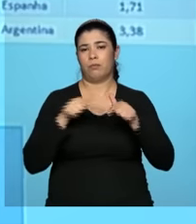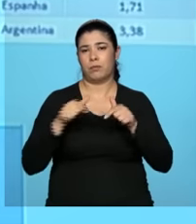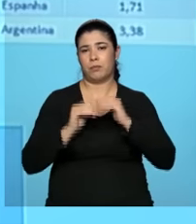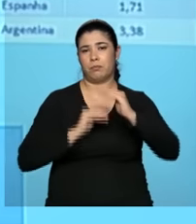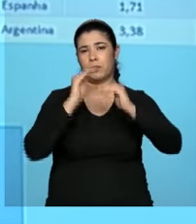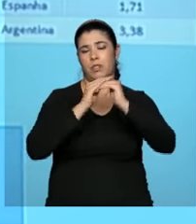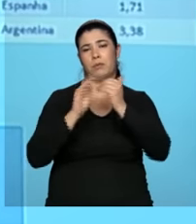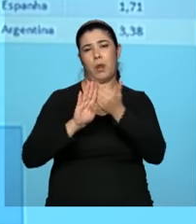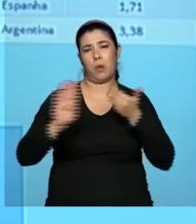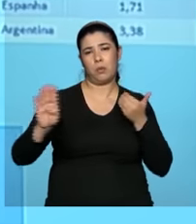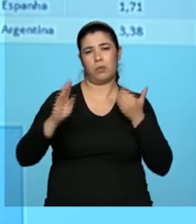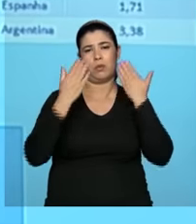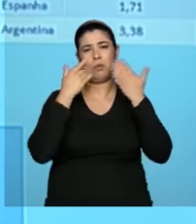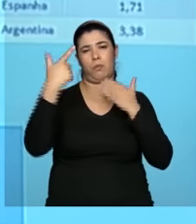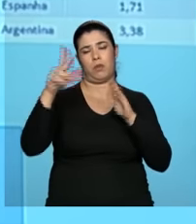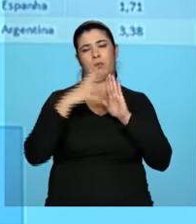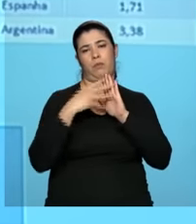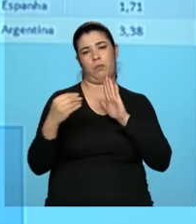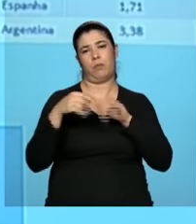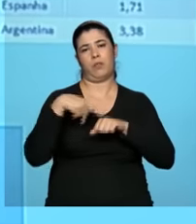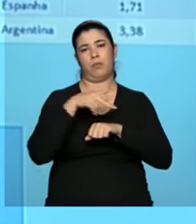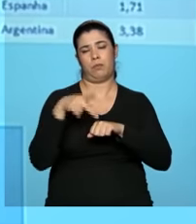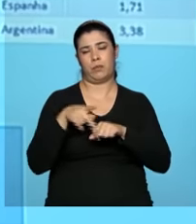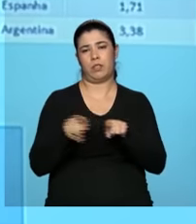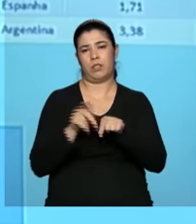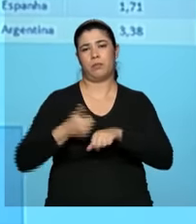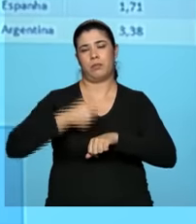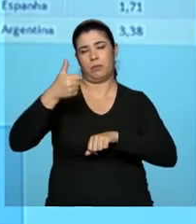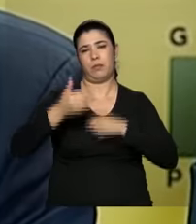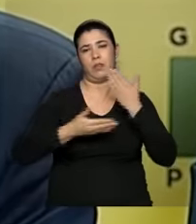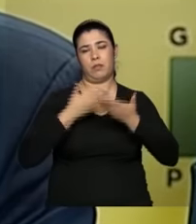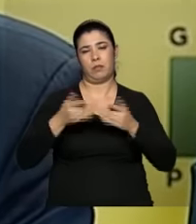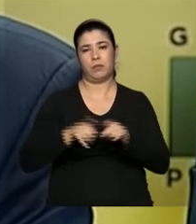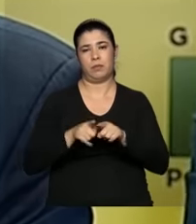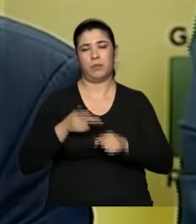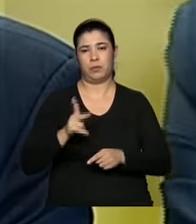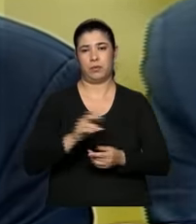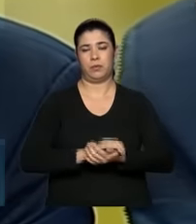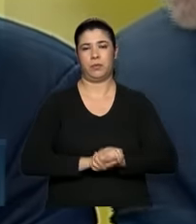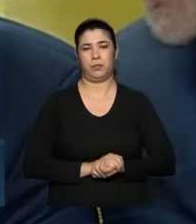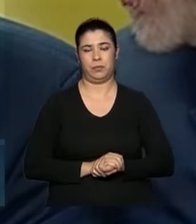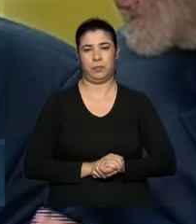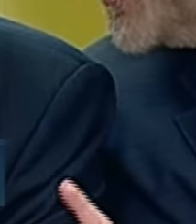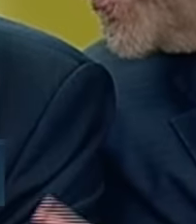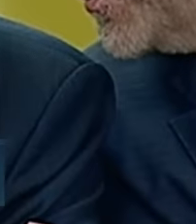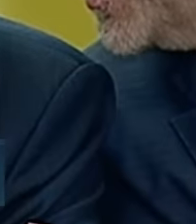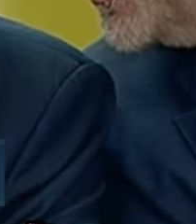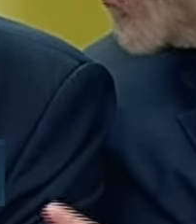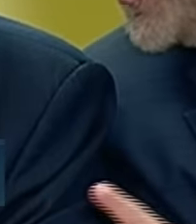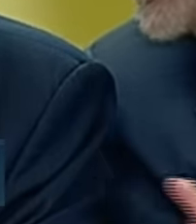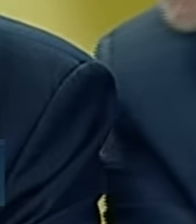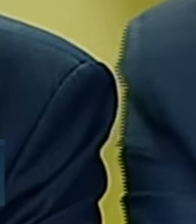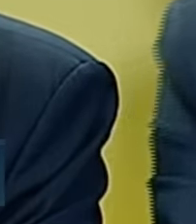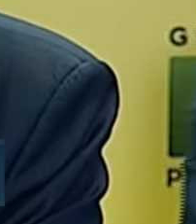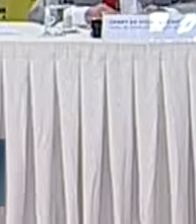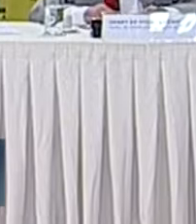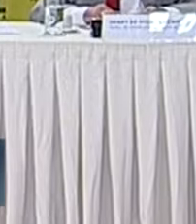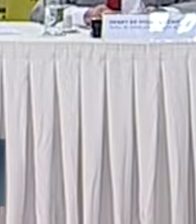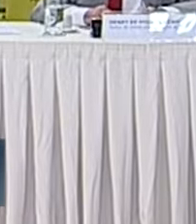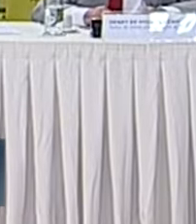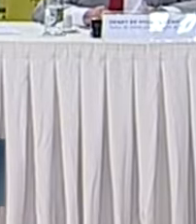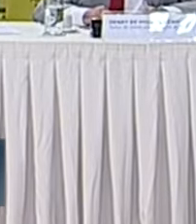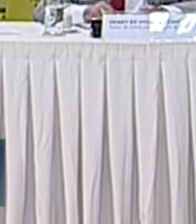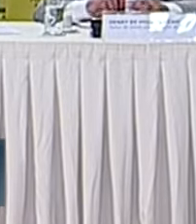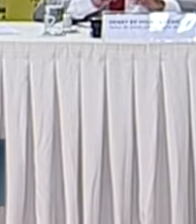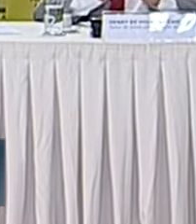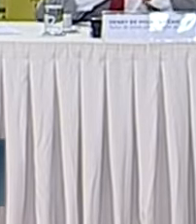isso tudo representa uma tarefa que está muito clara a ser desempenhada. Continuando. E essa é a métrica correta, não o número de escolas.